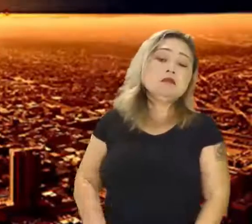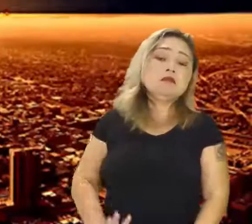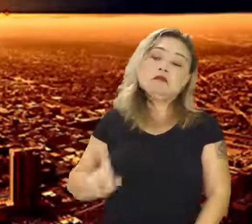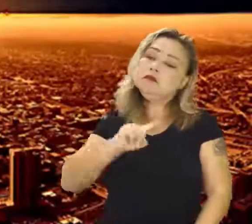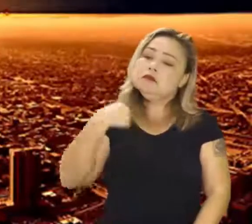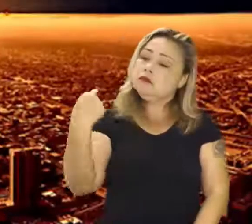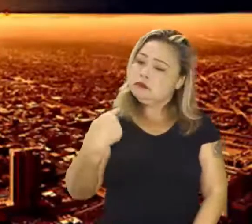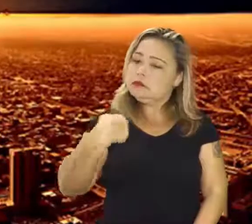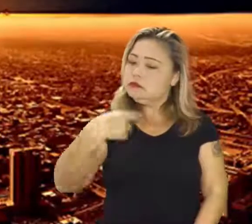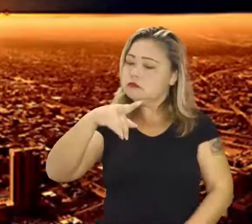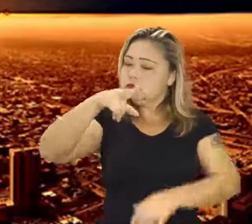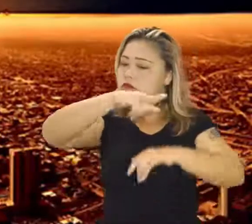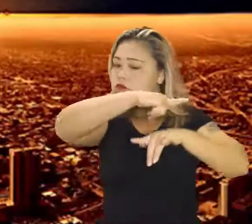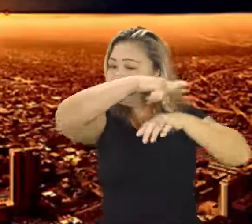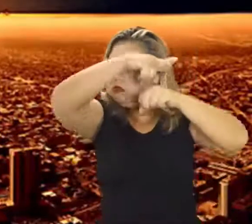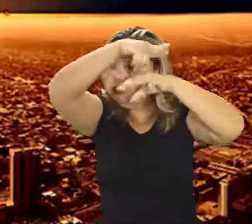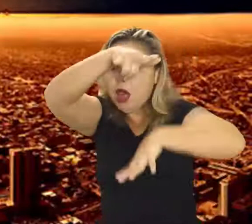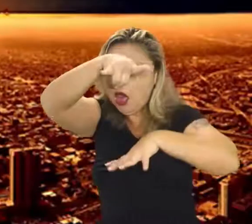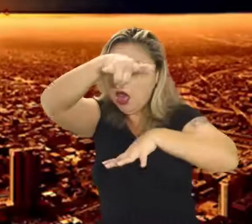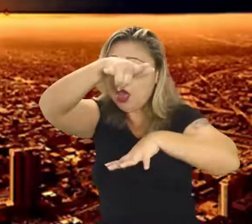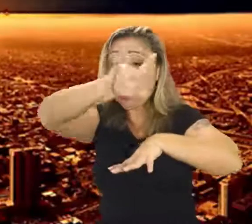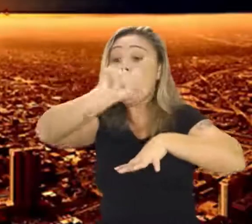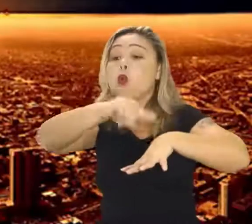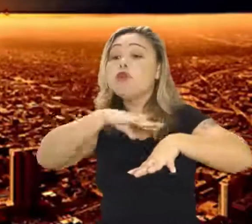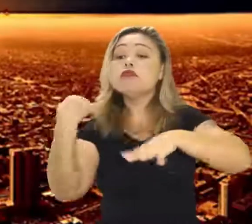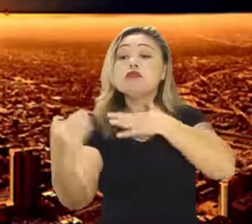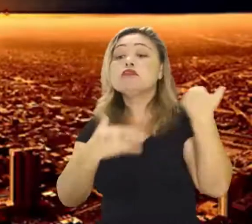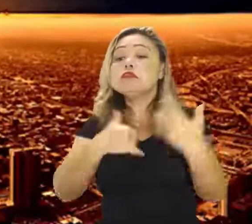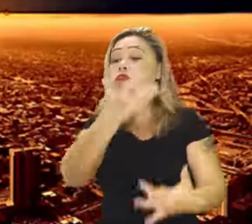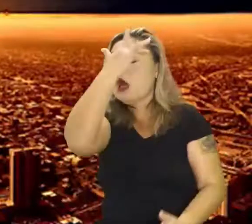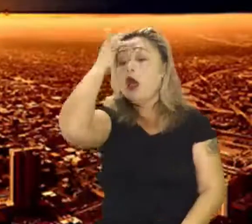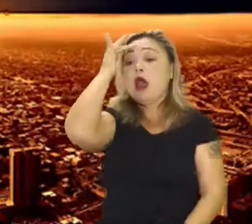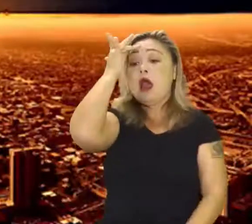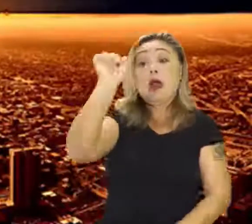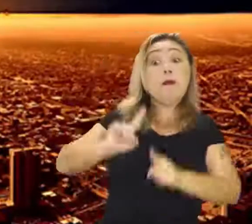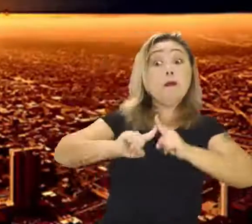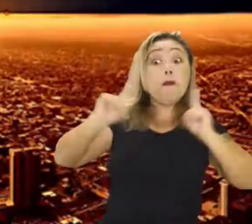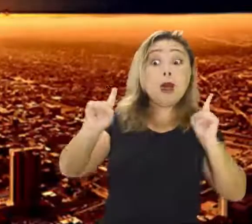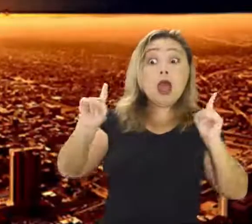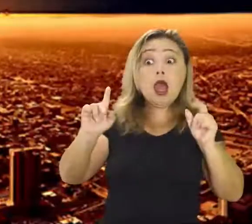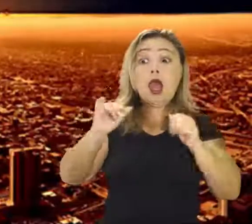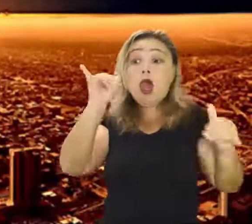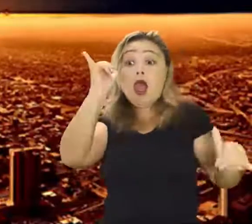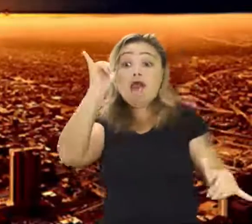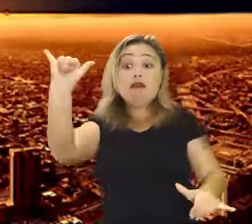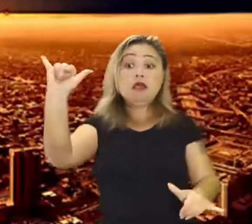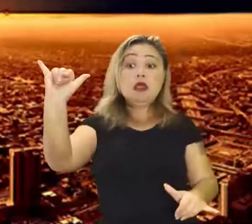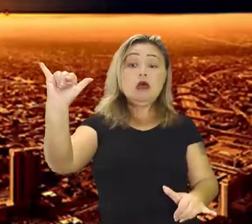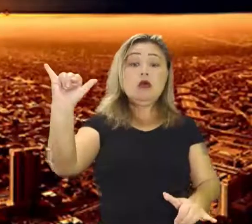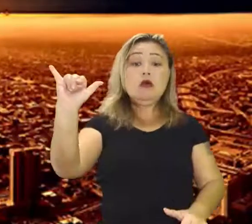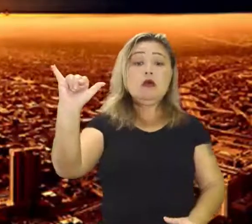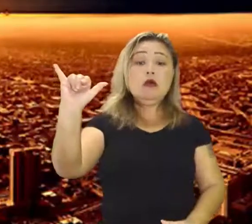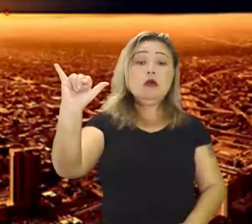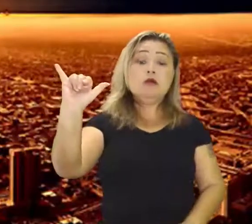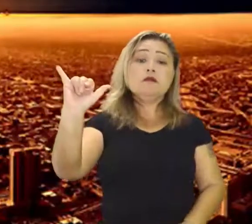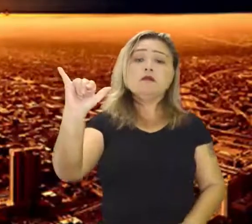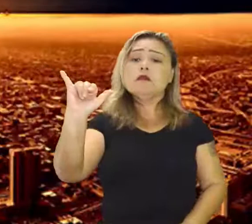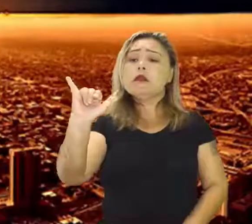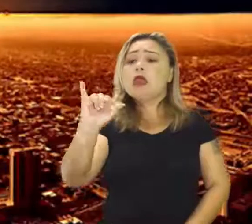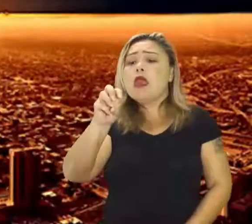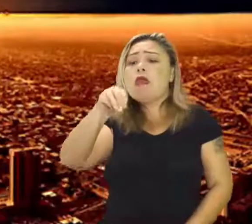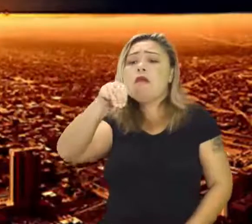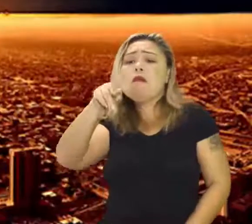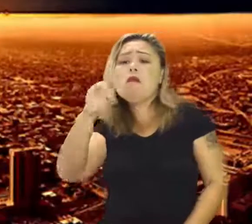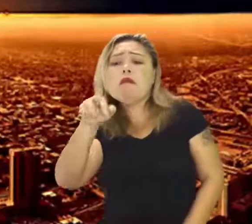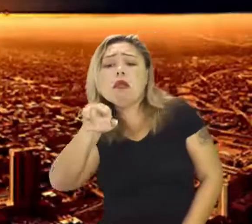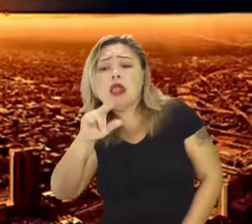nós soltamos a bomba, aonde morreu esse tanto de pessoas, mas nós evitamos que milhares